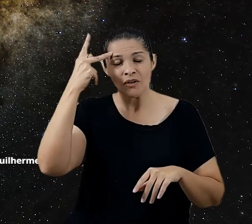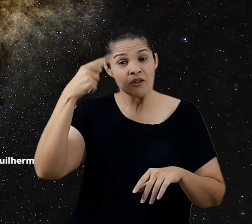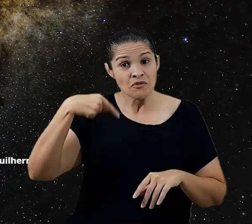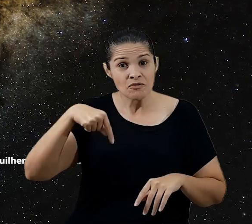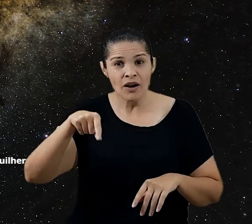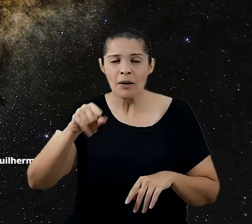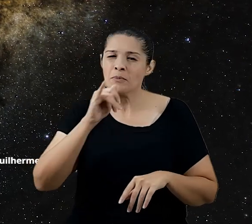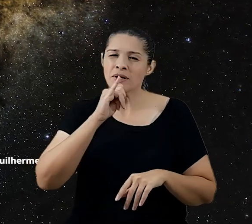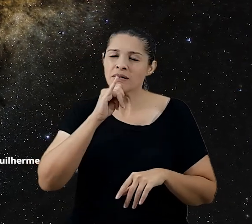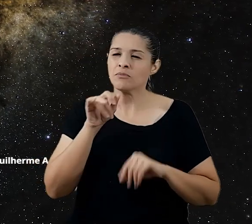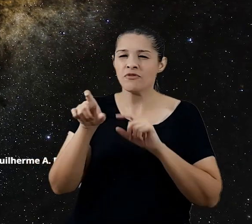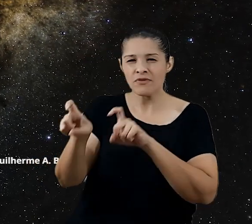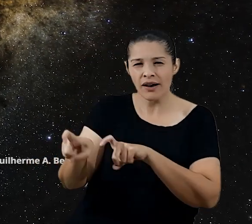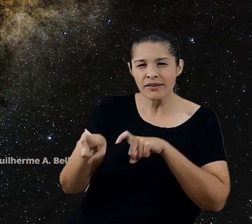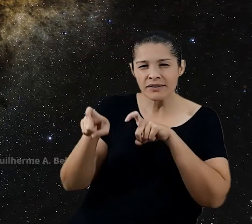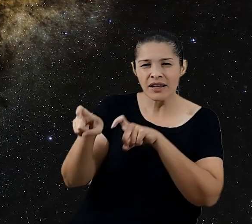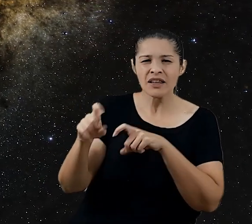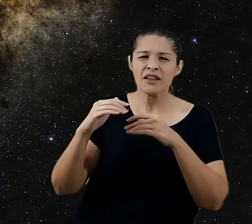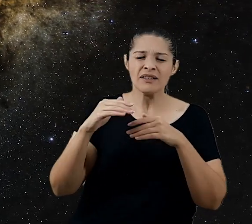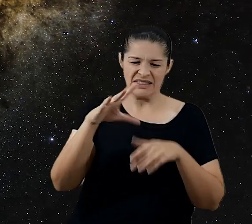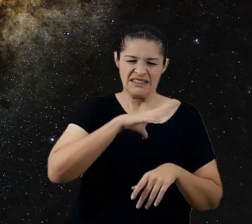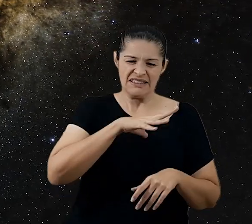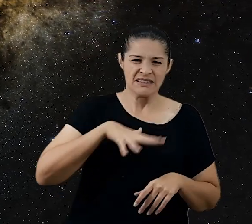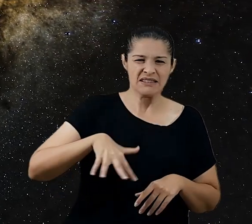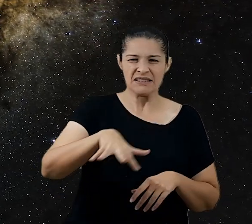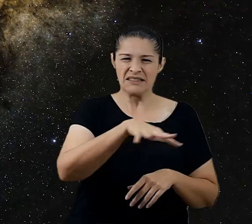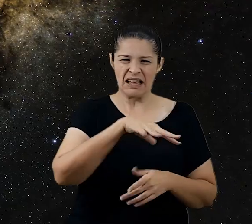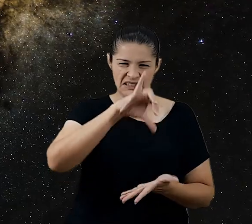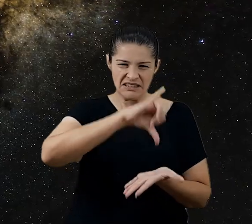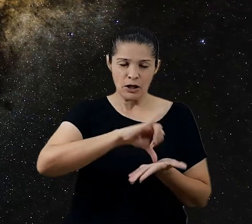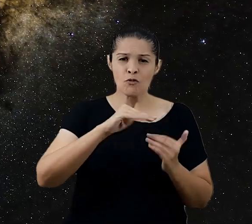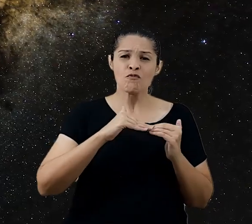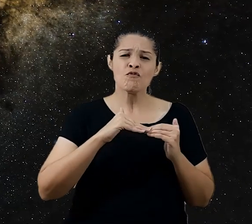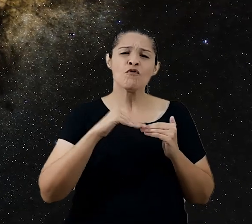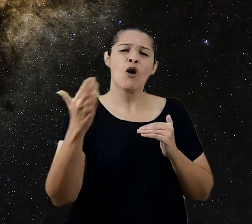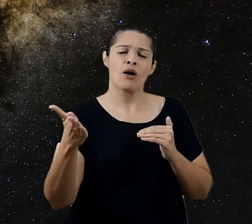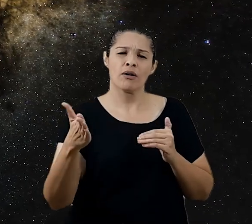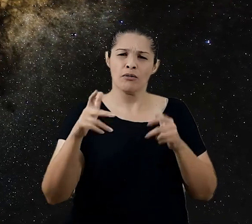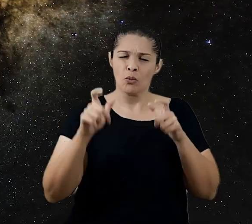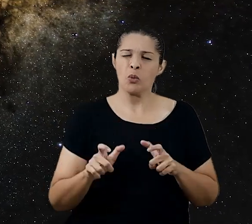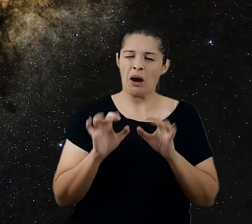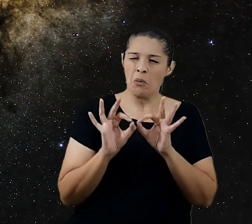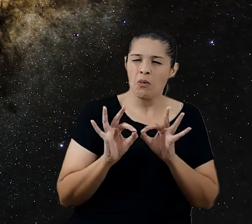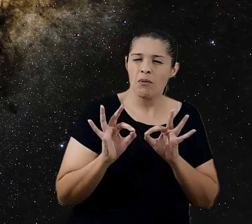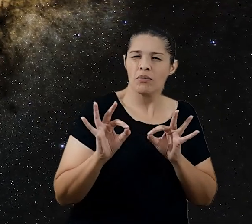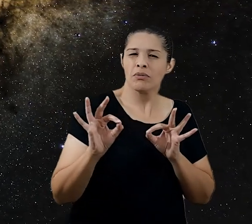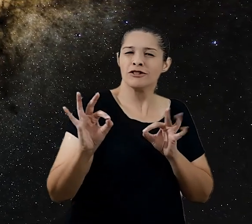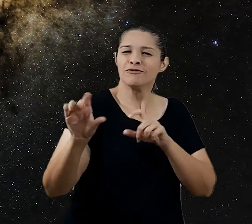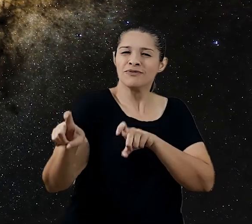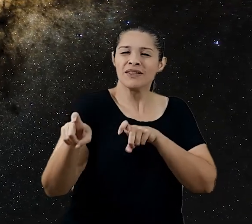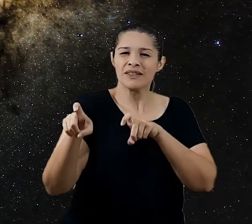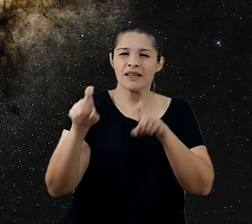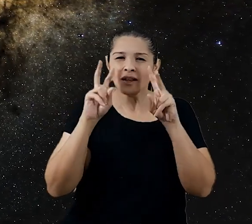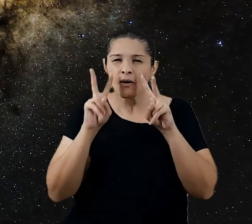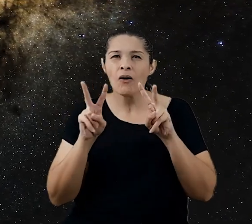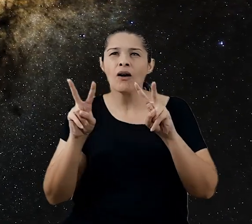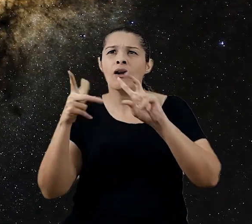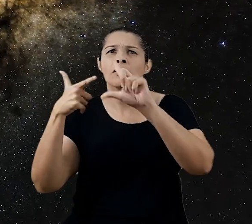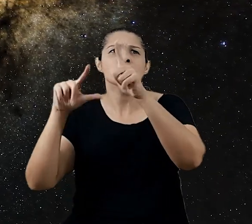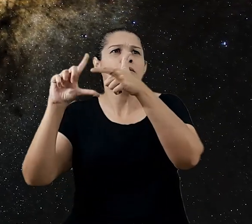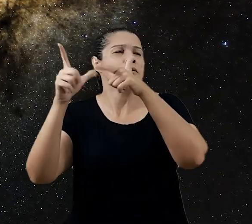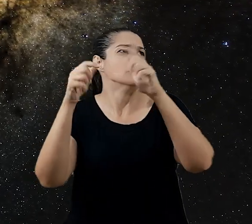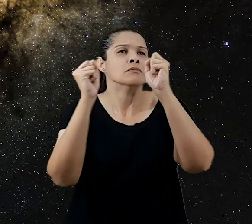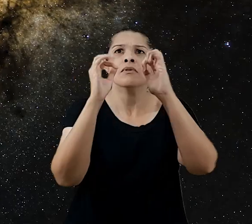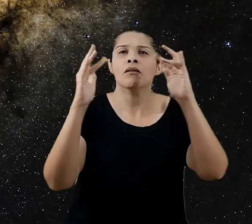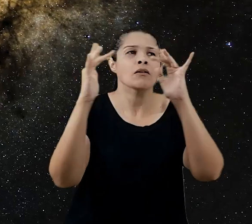uma fazenda, vão fora da cidade, né, afastado da cidade, acaba olhando aquele céu